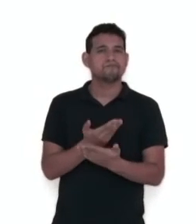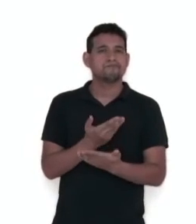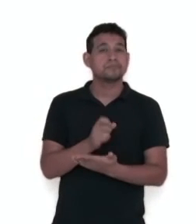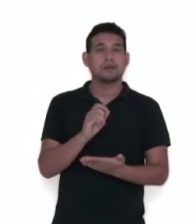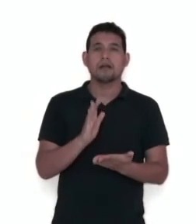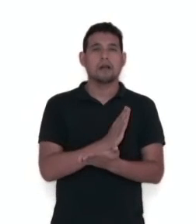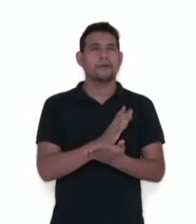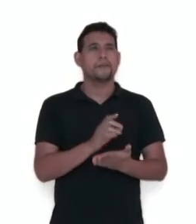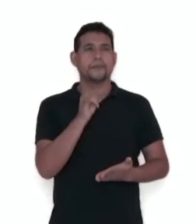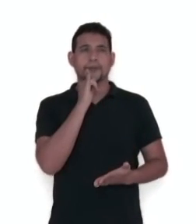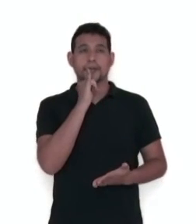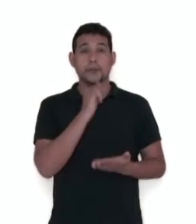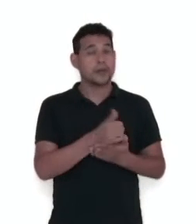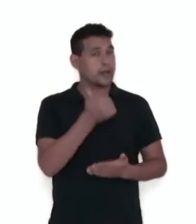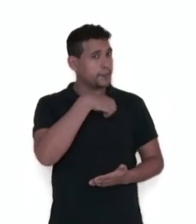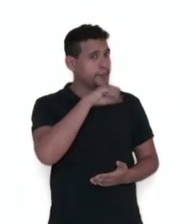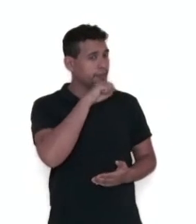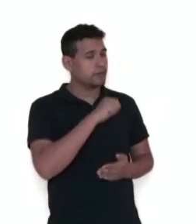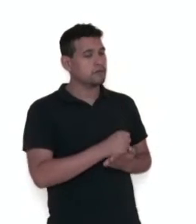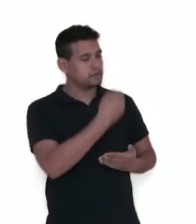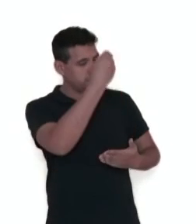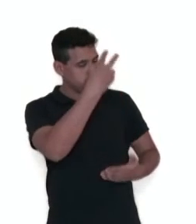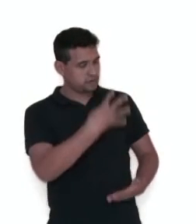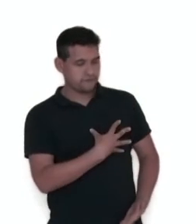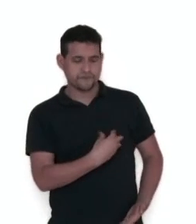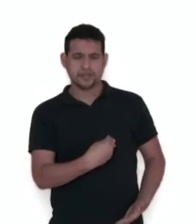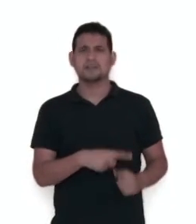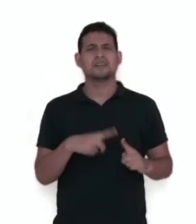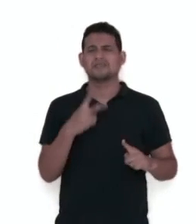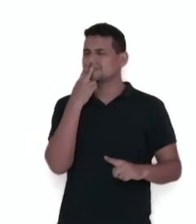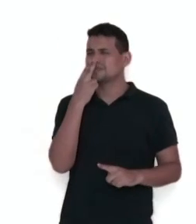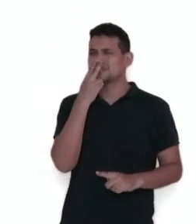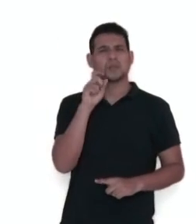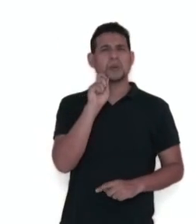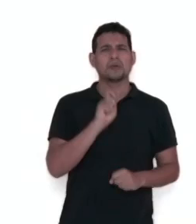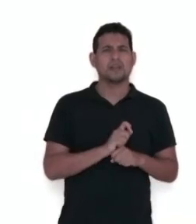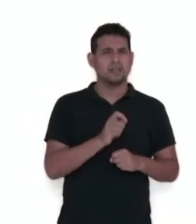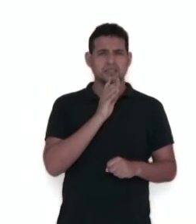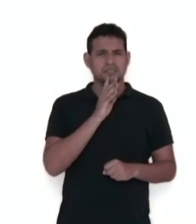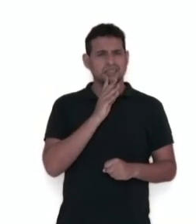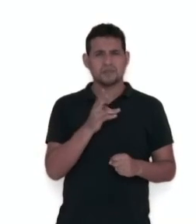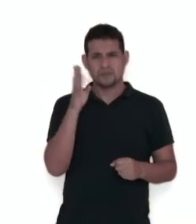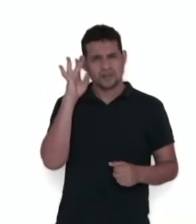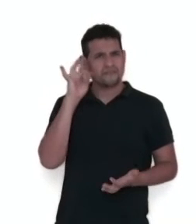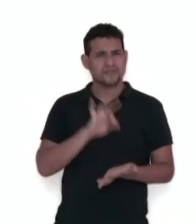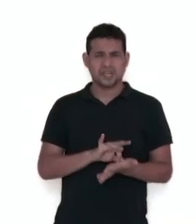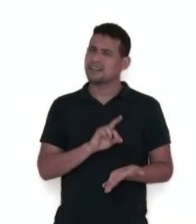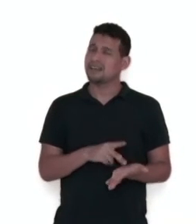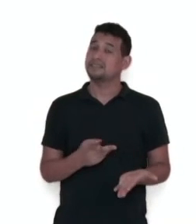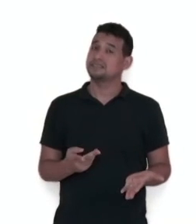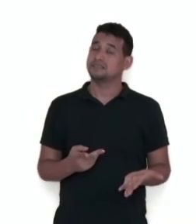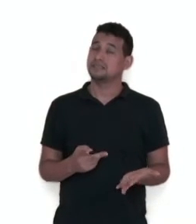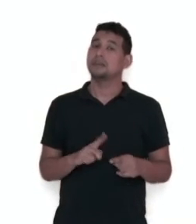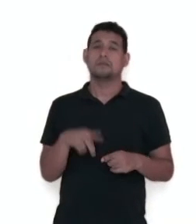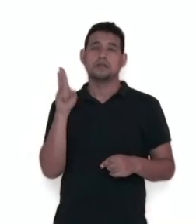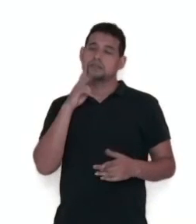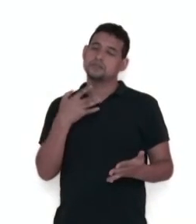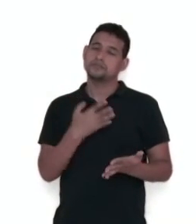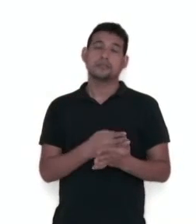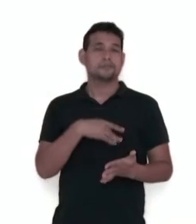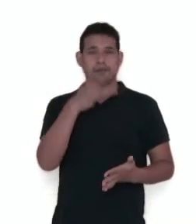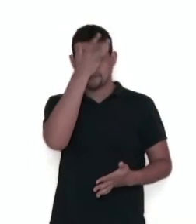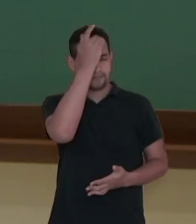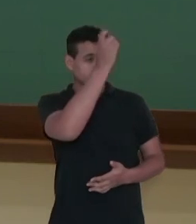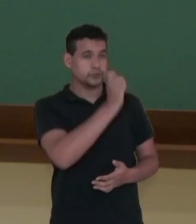uma madre contada por sua hija. Que te parece conhecer uma história real? Uma história de alguém